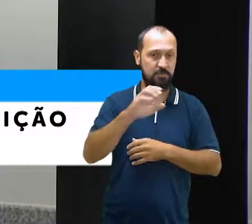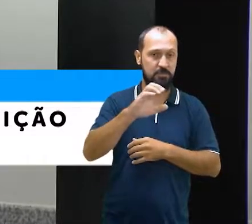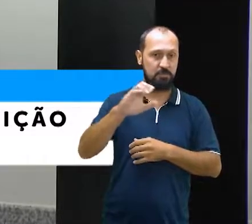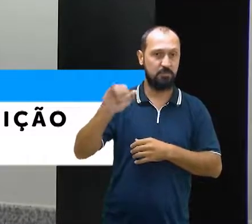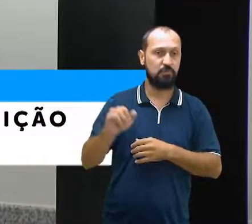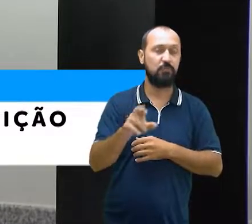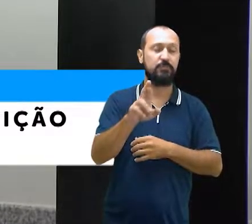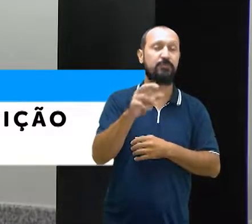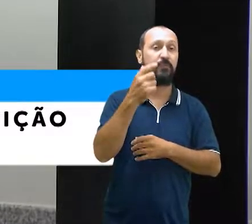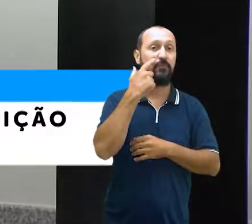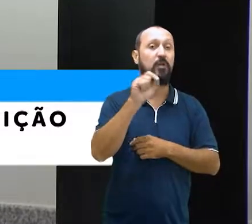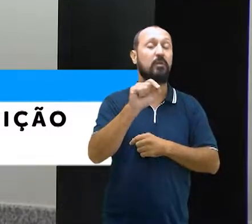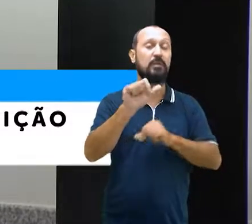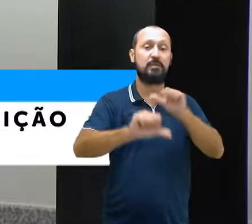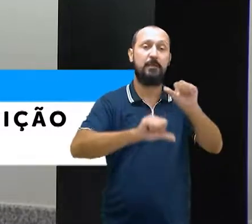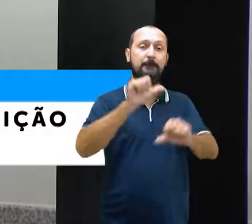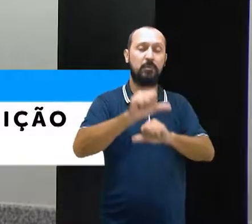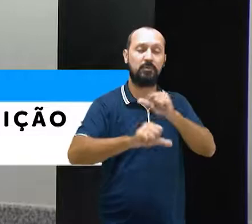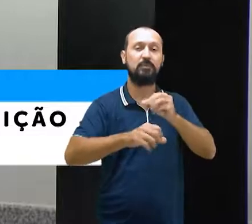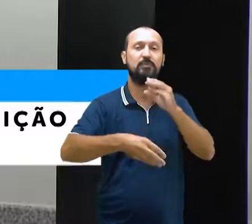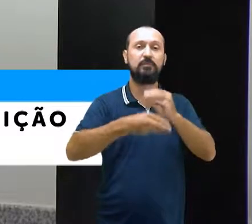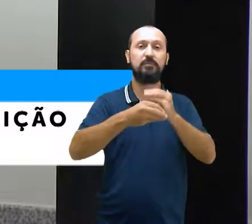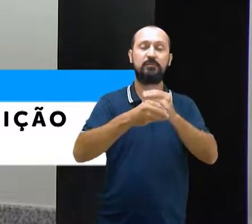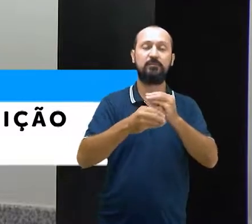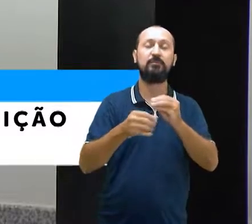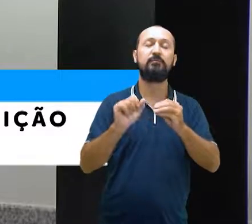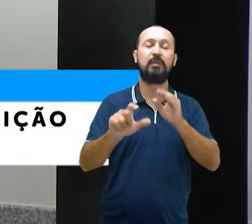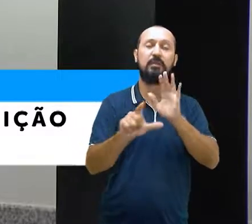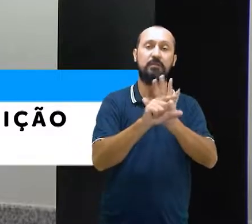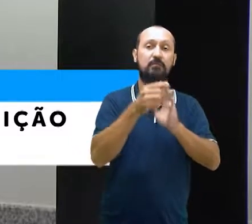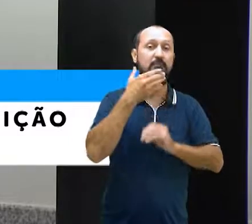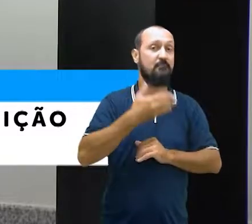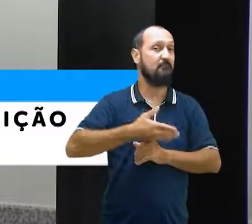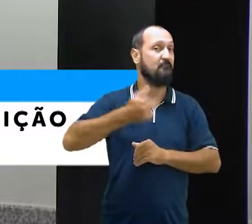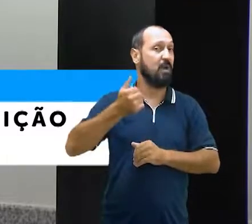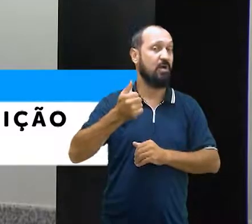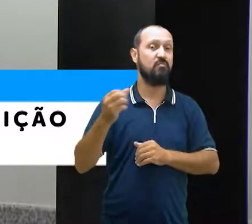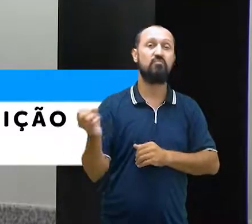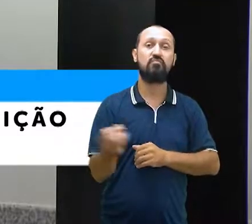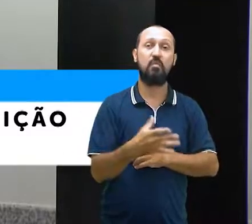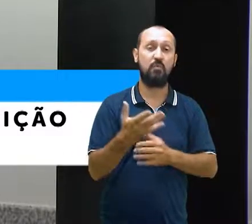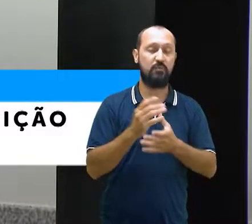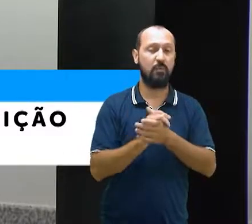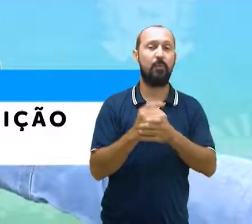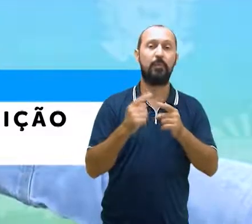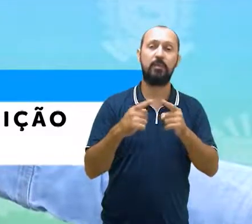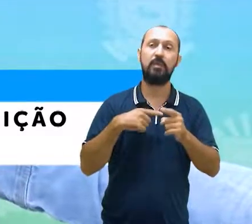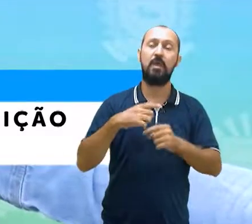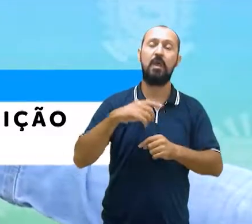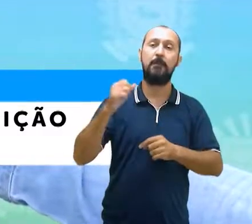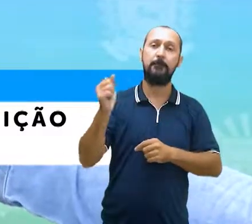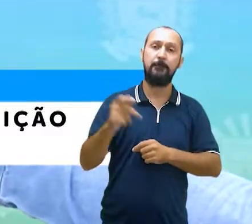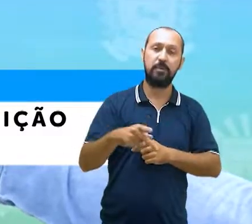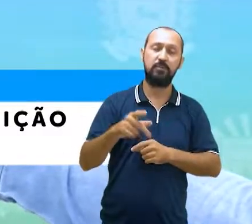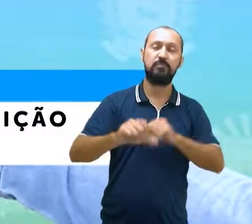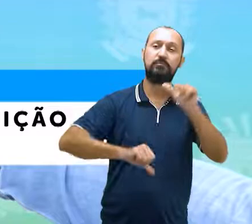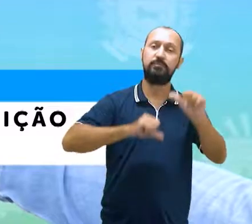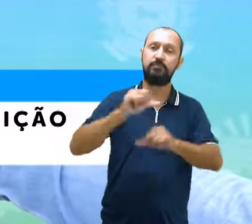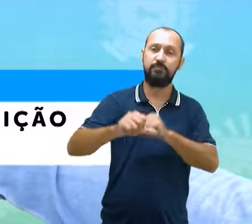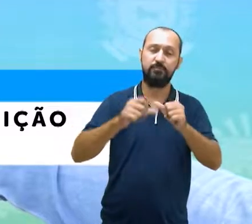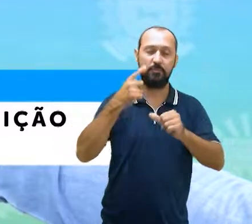Estado. O presidente da CCJR falou que essas modificações aprimoram a legislação. Fez a reforma